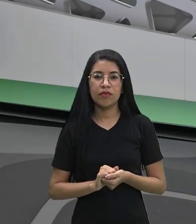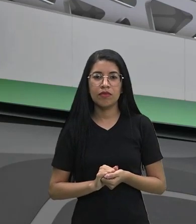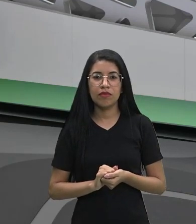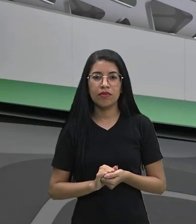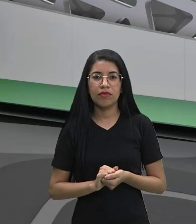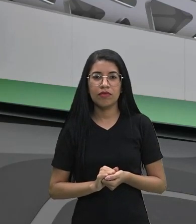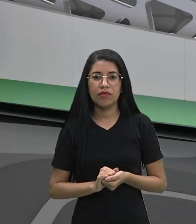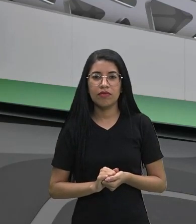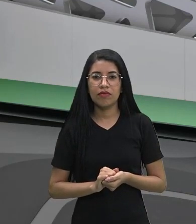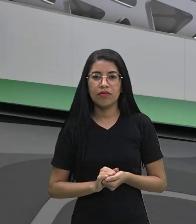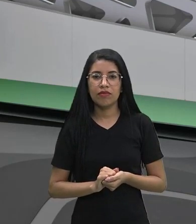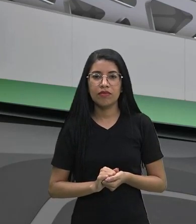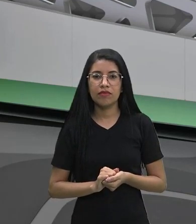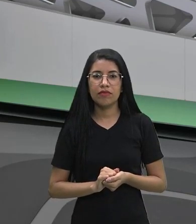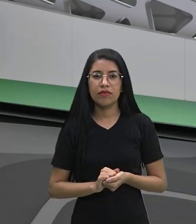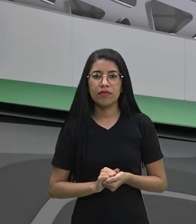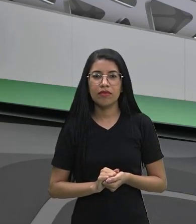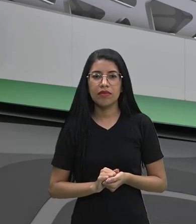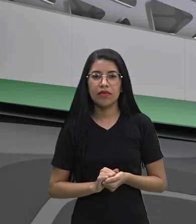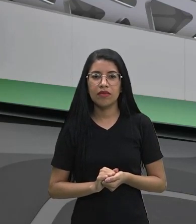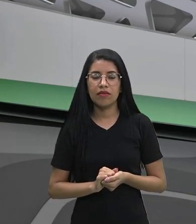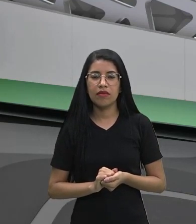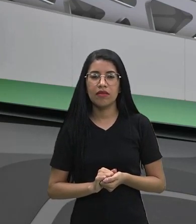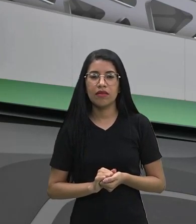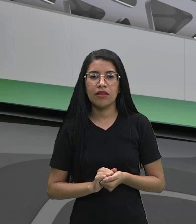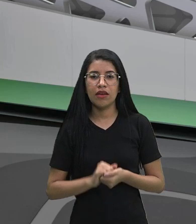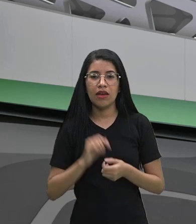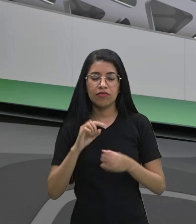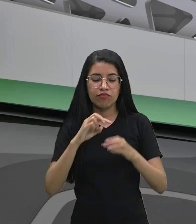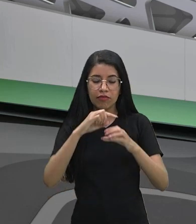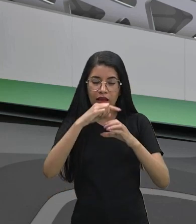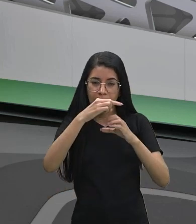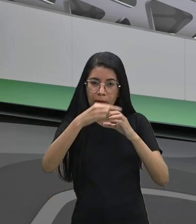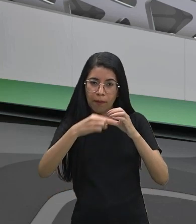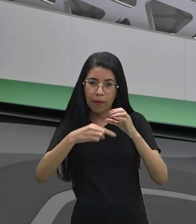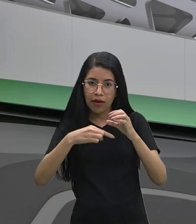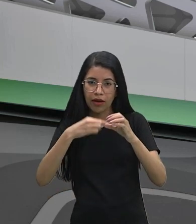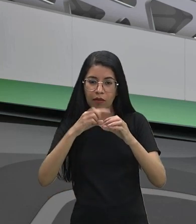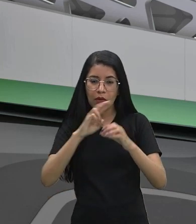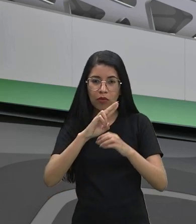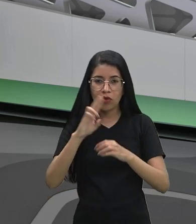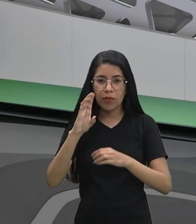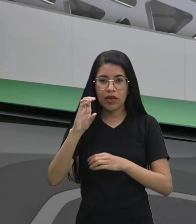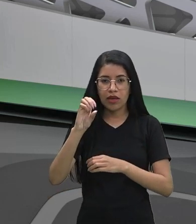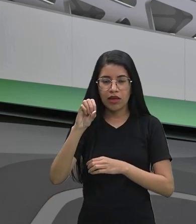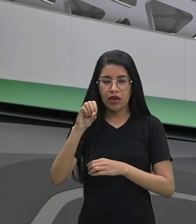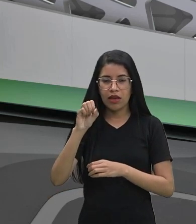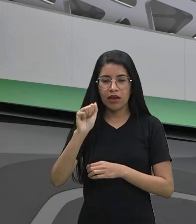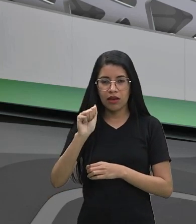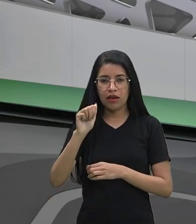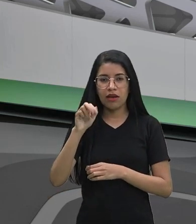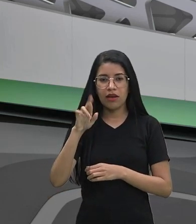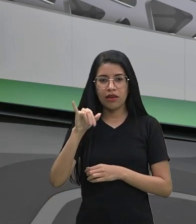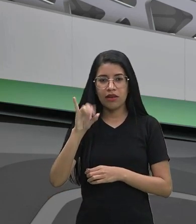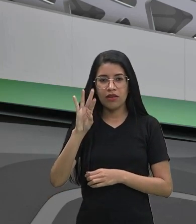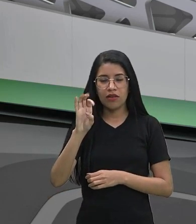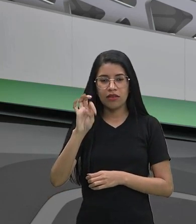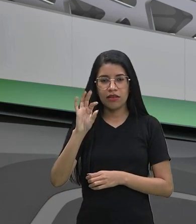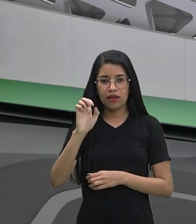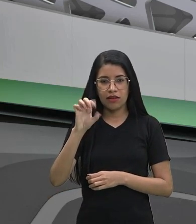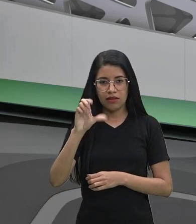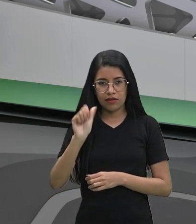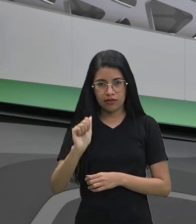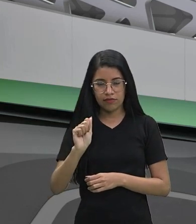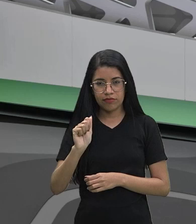ó, que está aqui ao redor, chamada de carioteca. Então, na célula procarionte, eu não